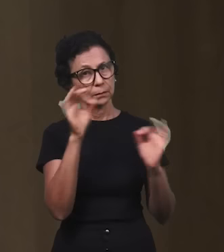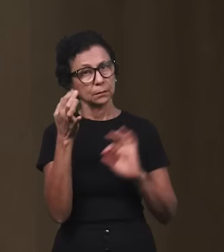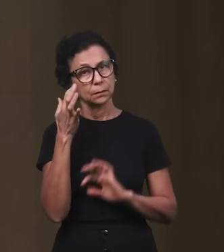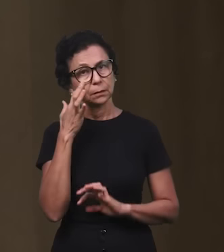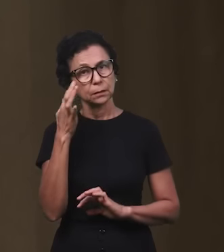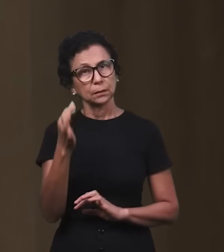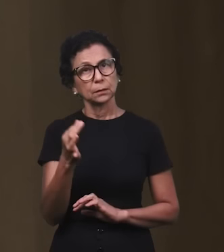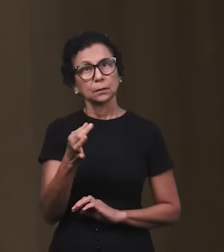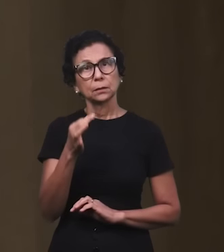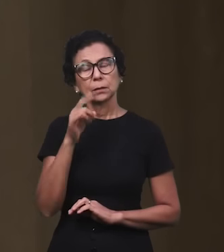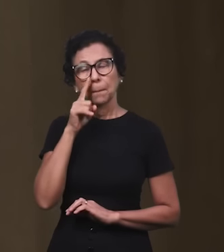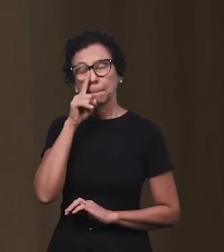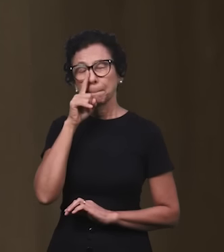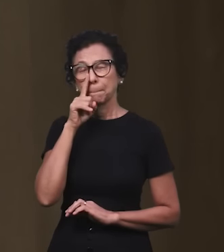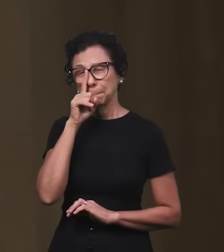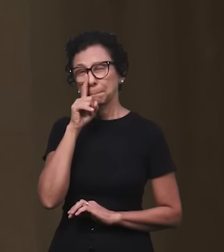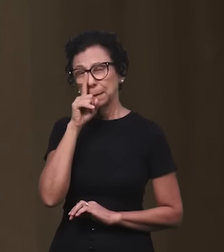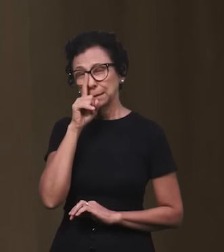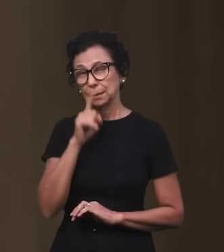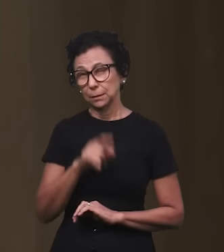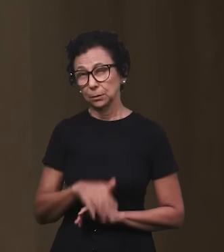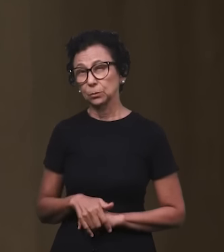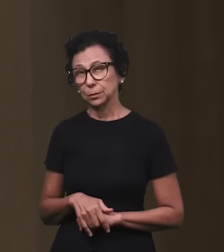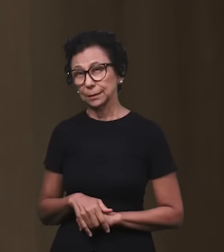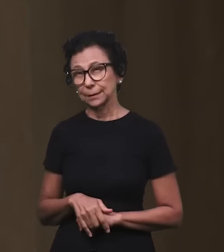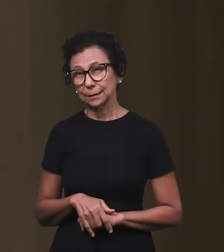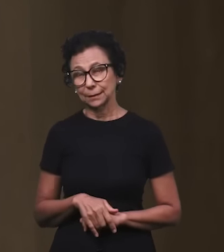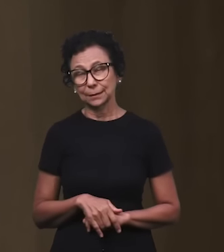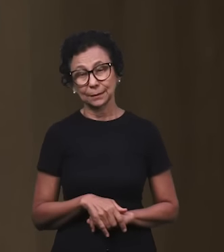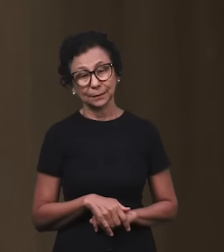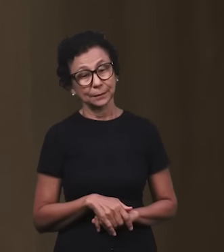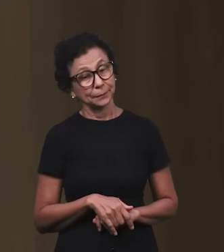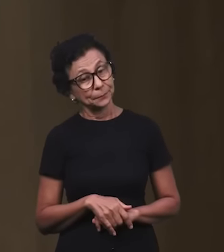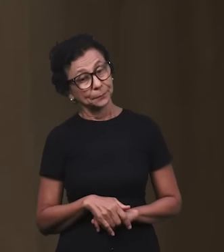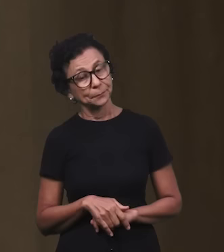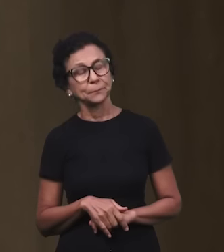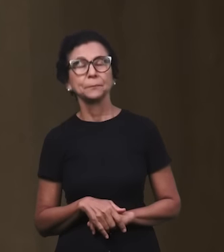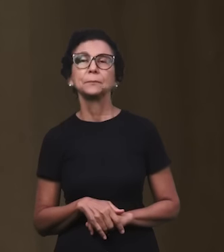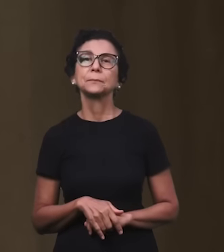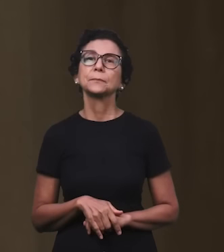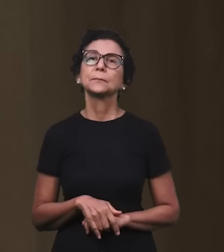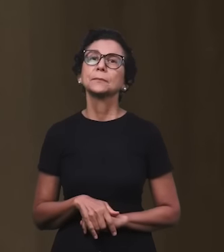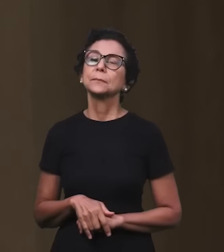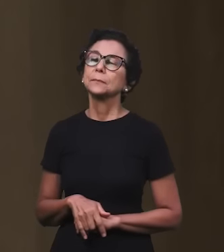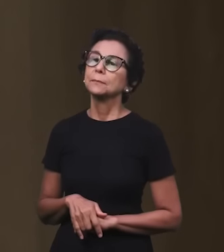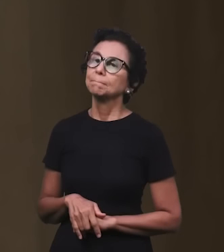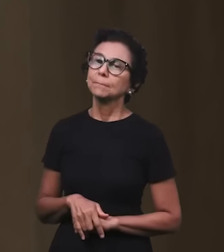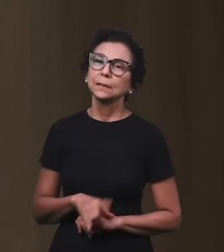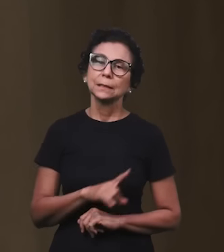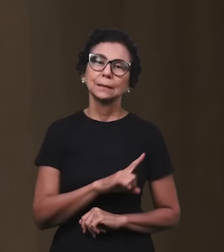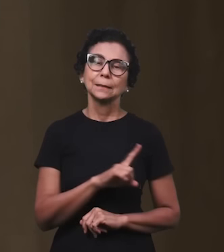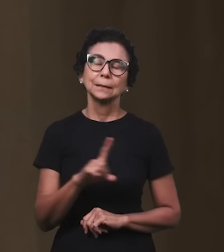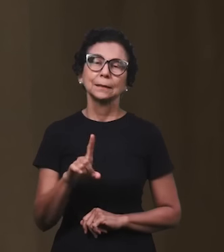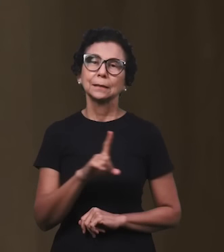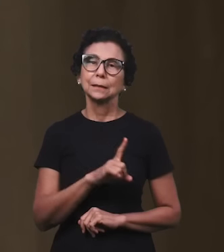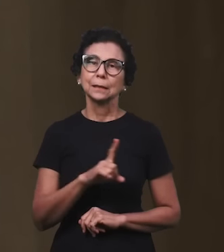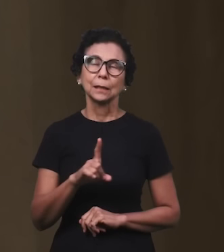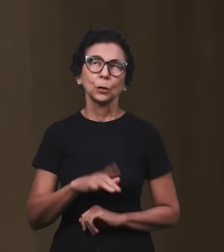assistindo, os perigos que nós corremos em não